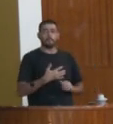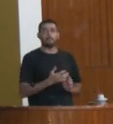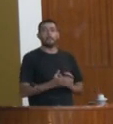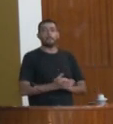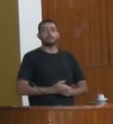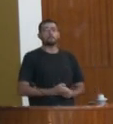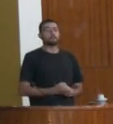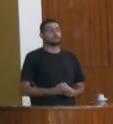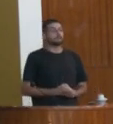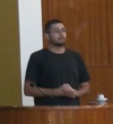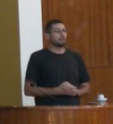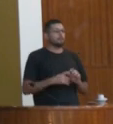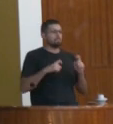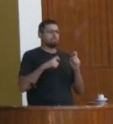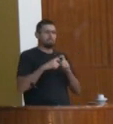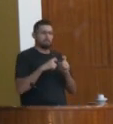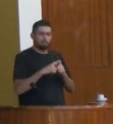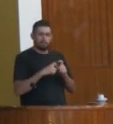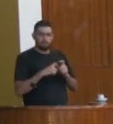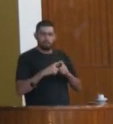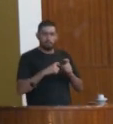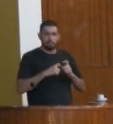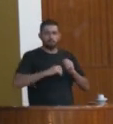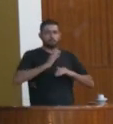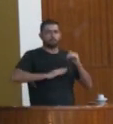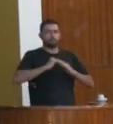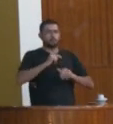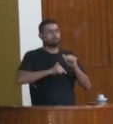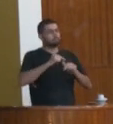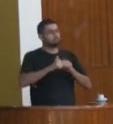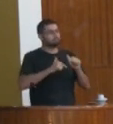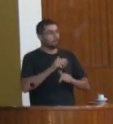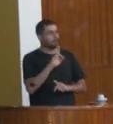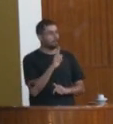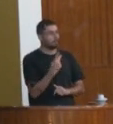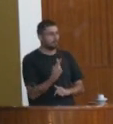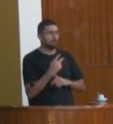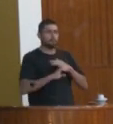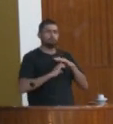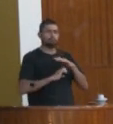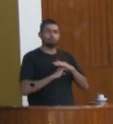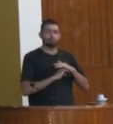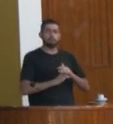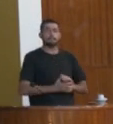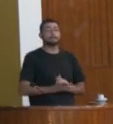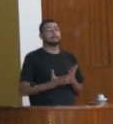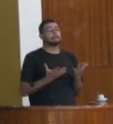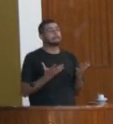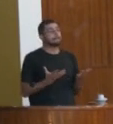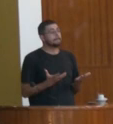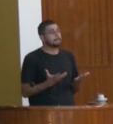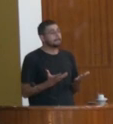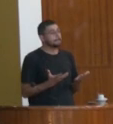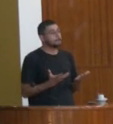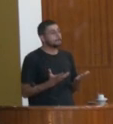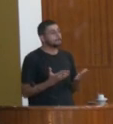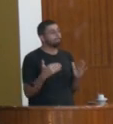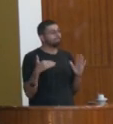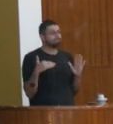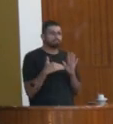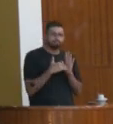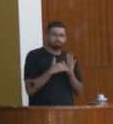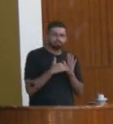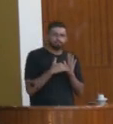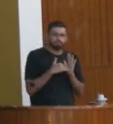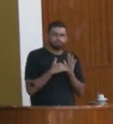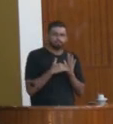majoritariamente médicos do trabalho, profissionais do RH de empresas, e ao final, né,